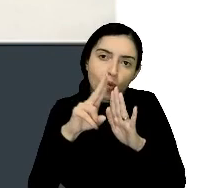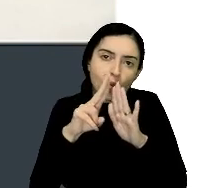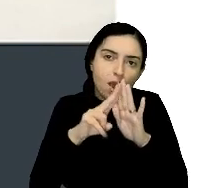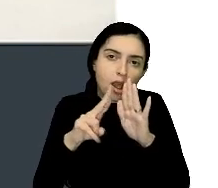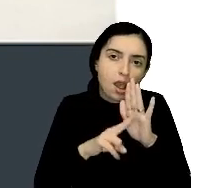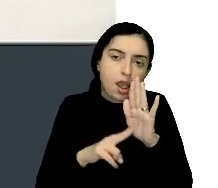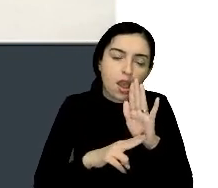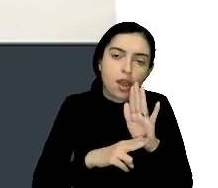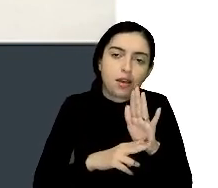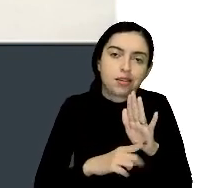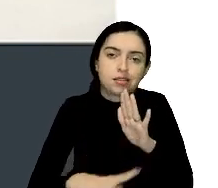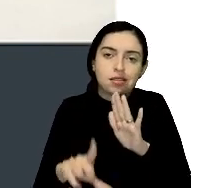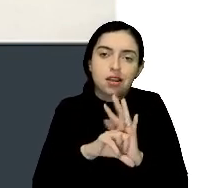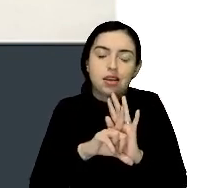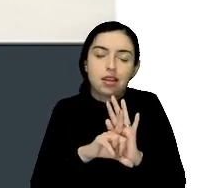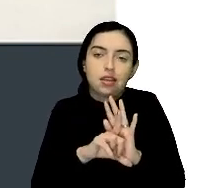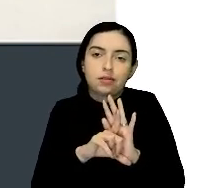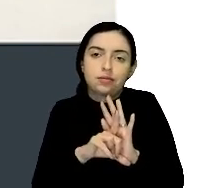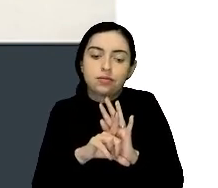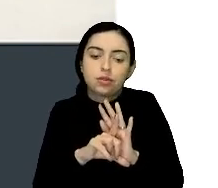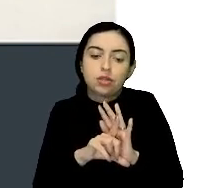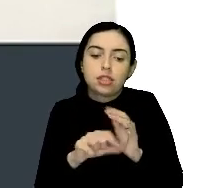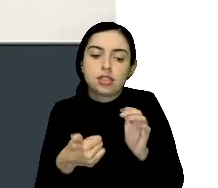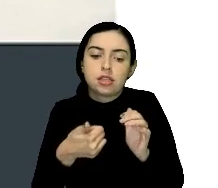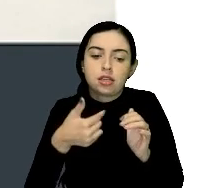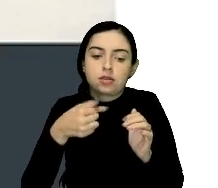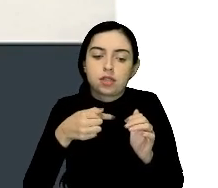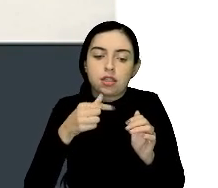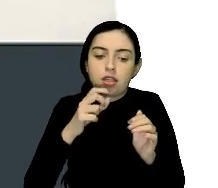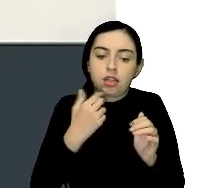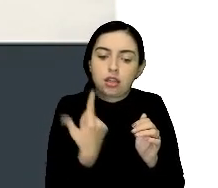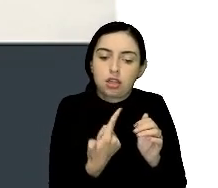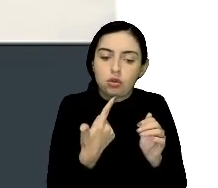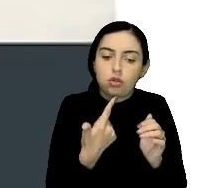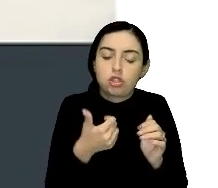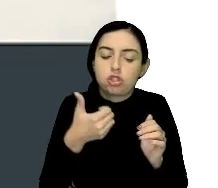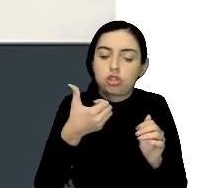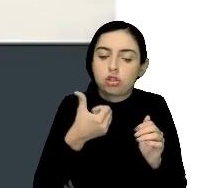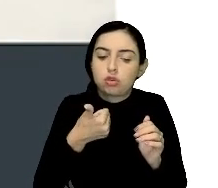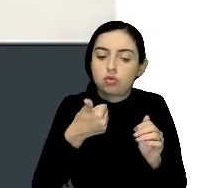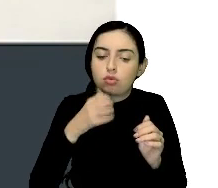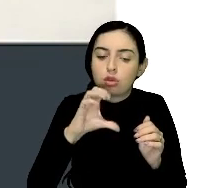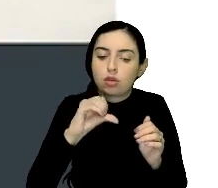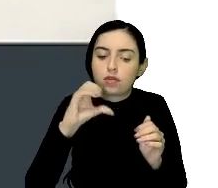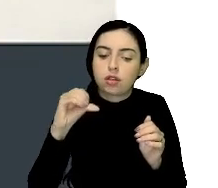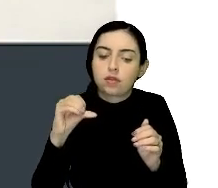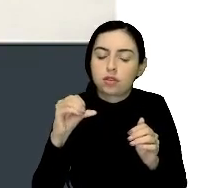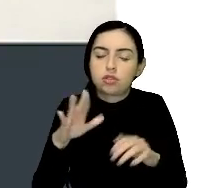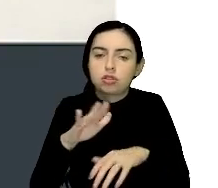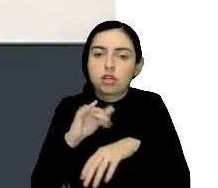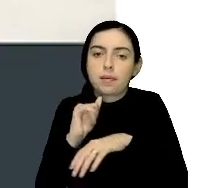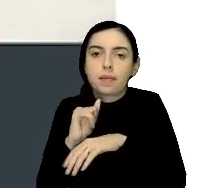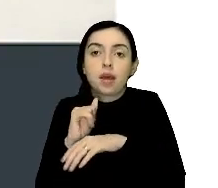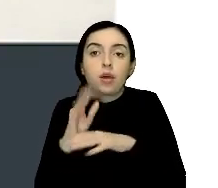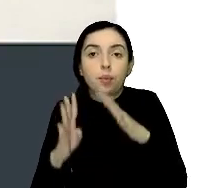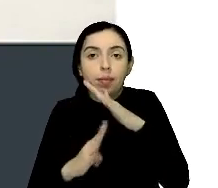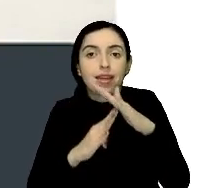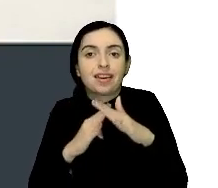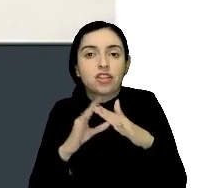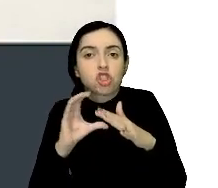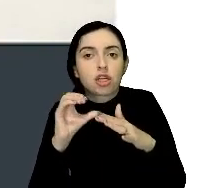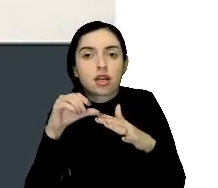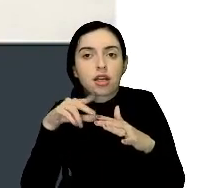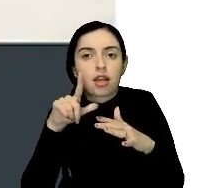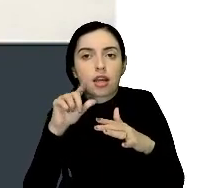Aí, o 172 da 9199, primeiro chama o migrante de clandestino. A gente ficou